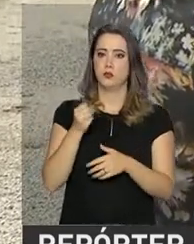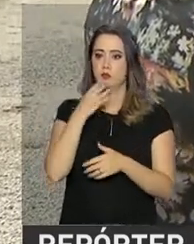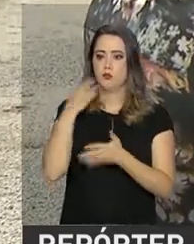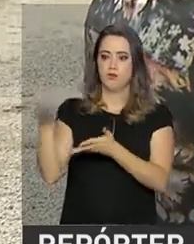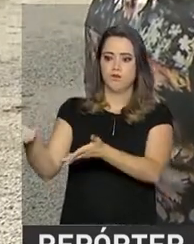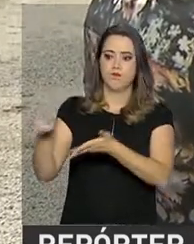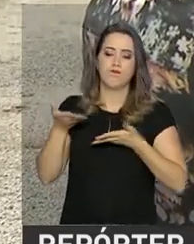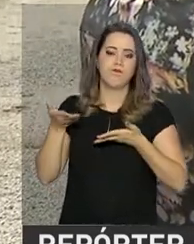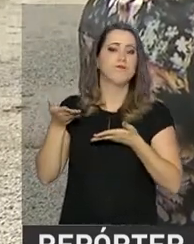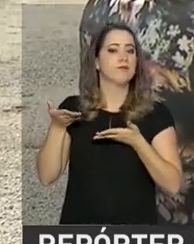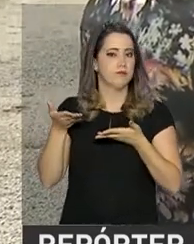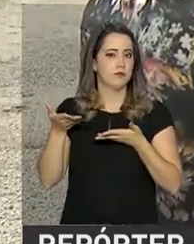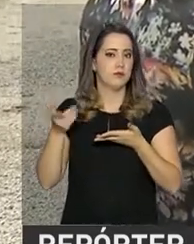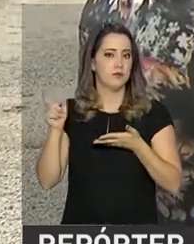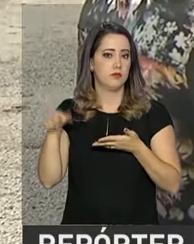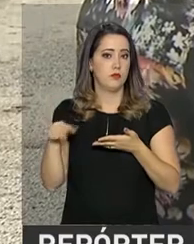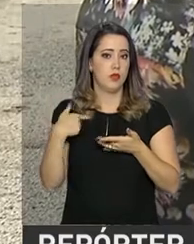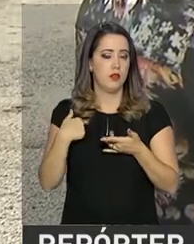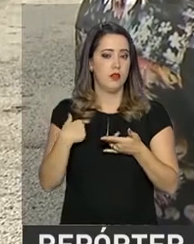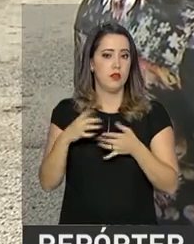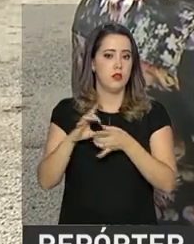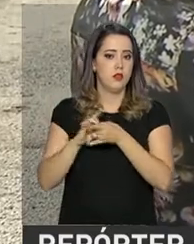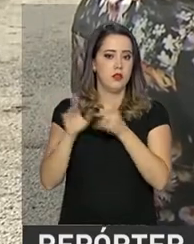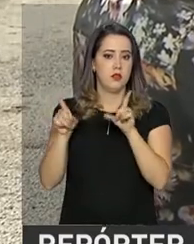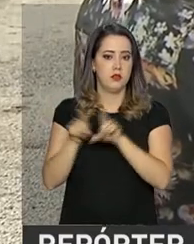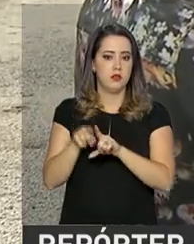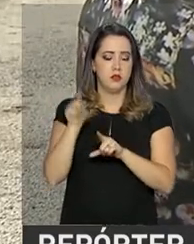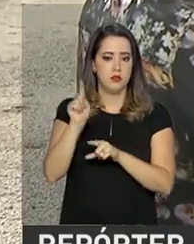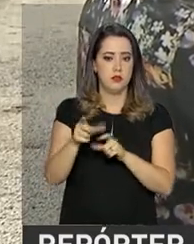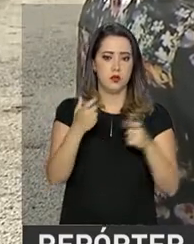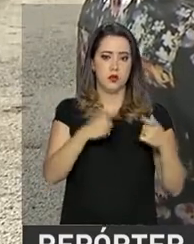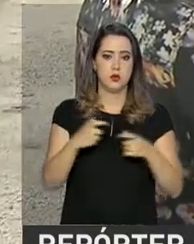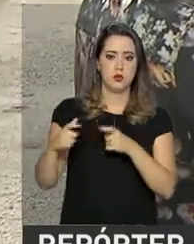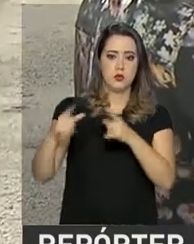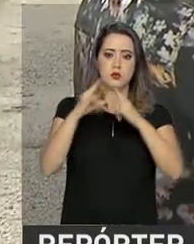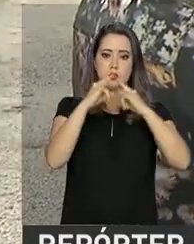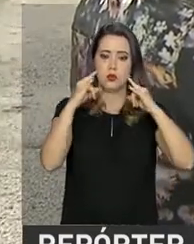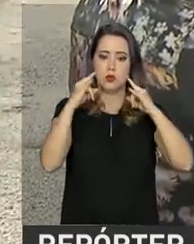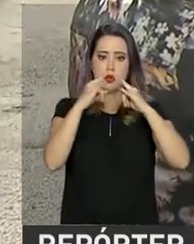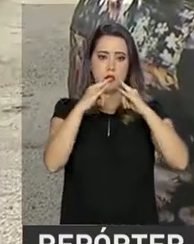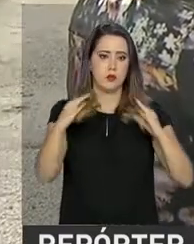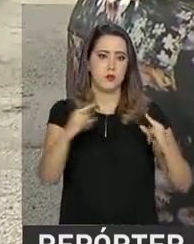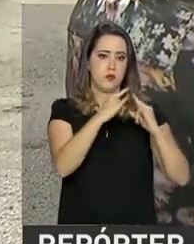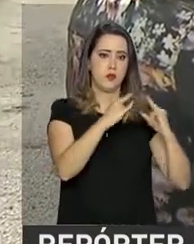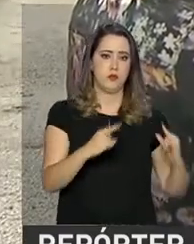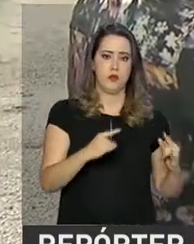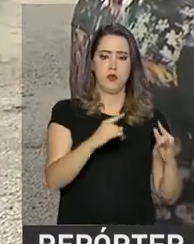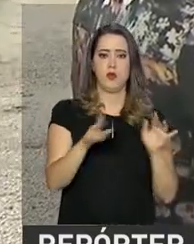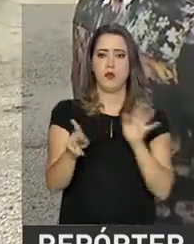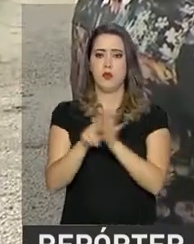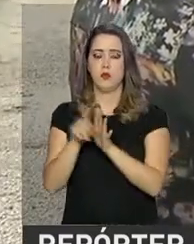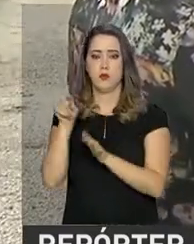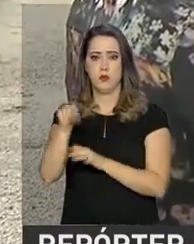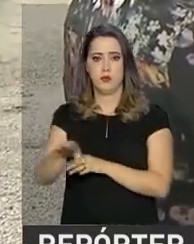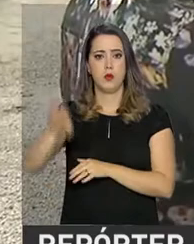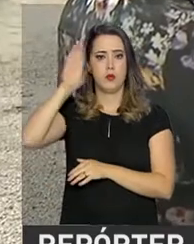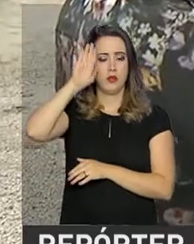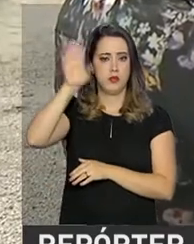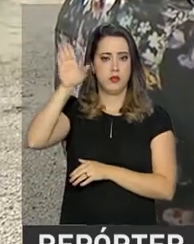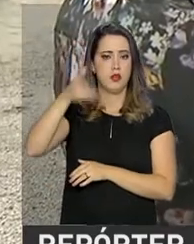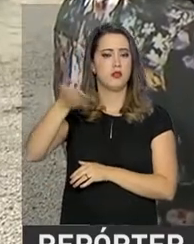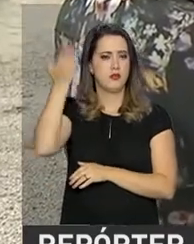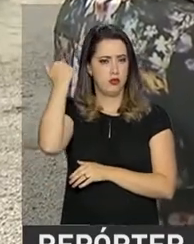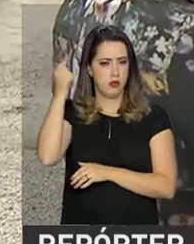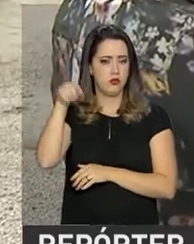operação colhida desafogando a os alojamentos e desafogando as instalações militares que já existem